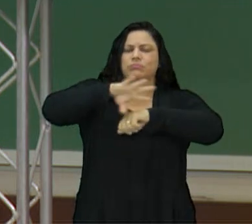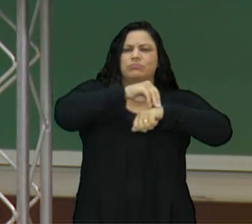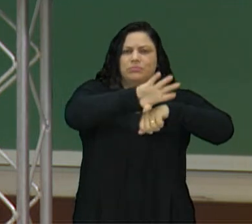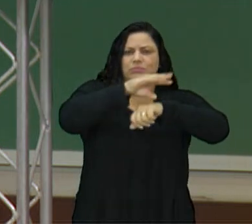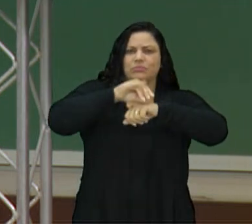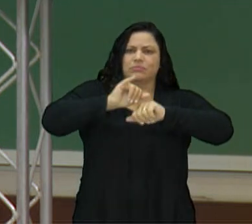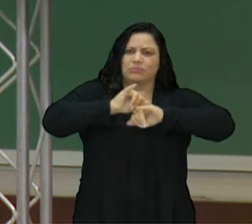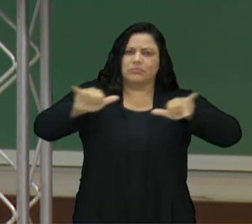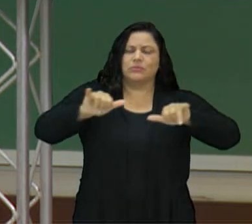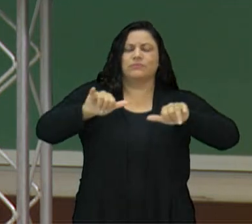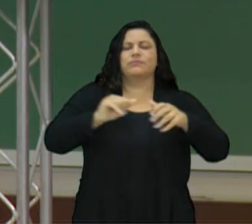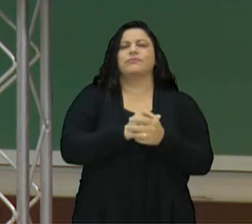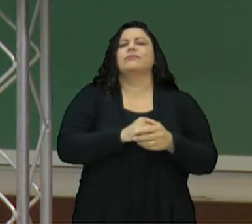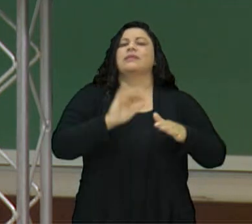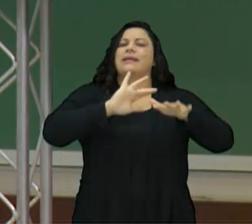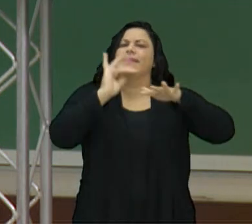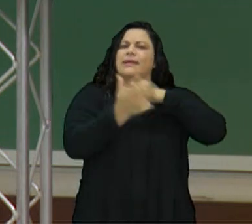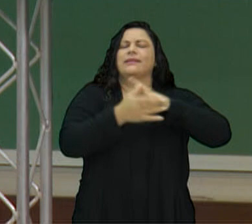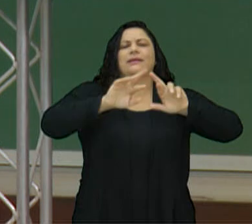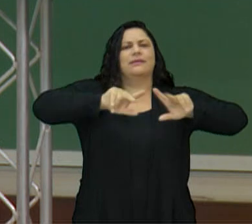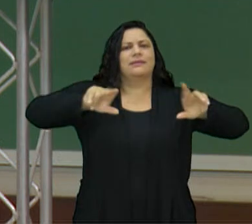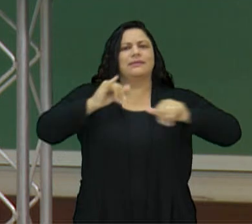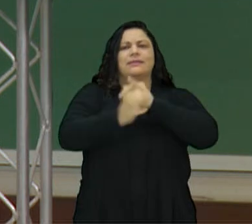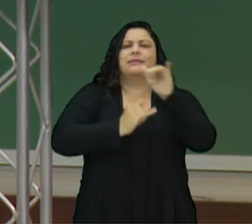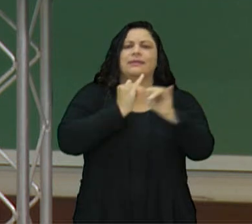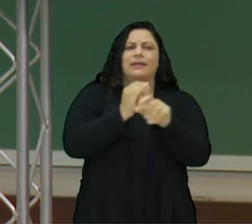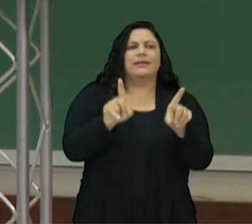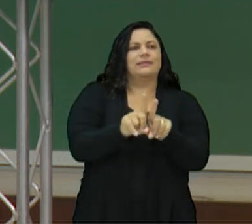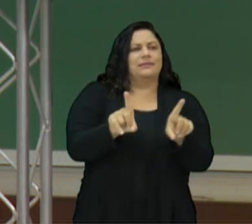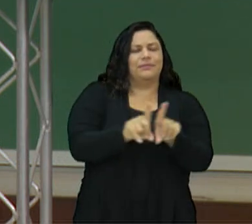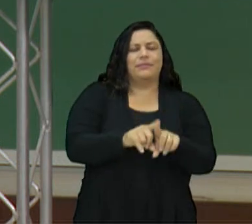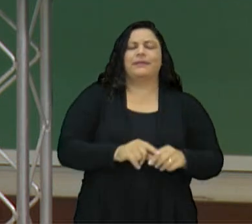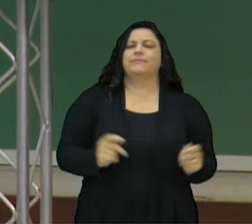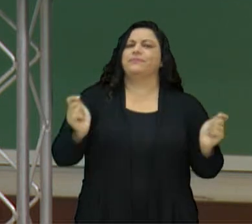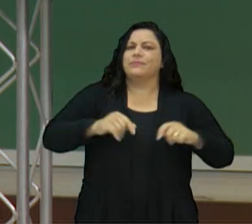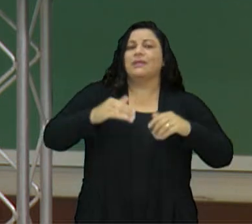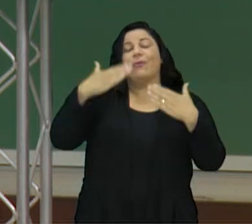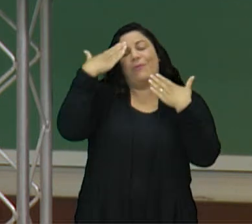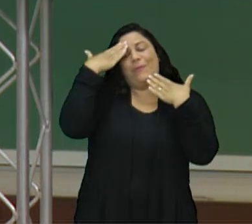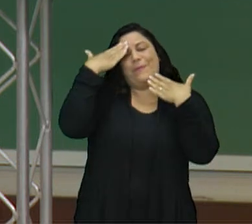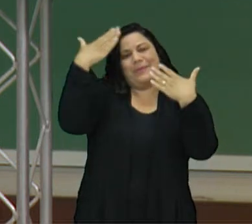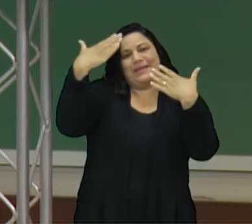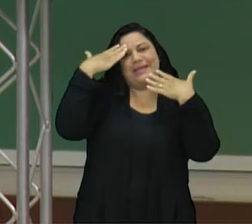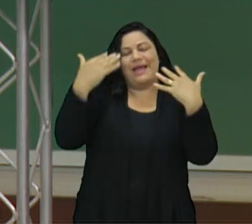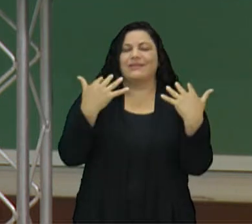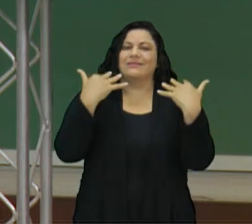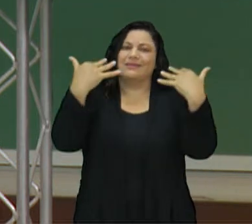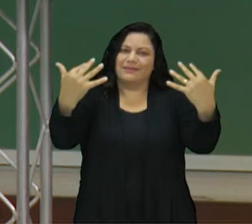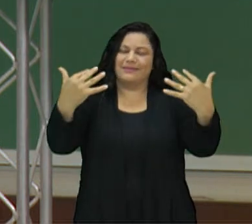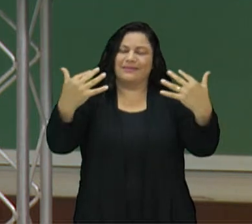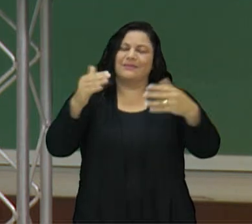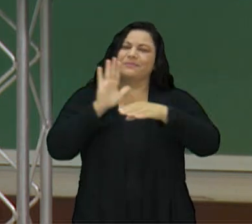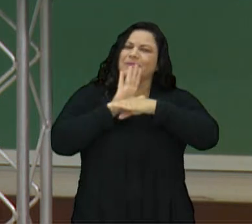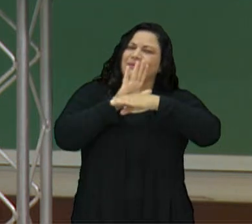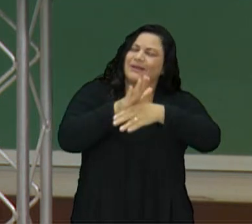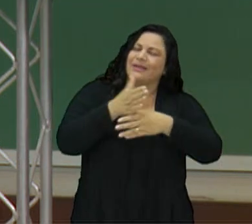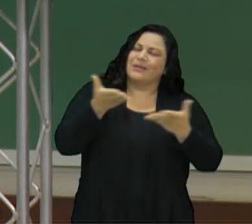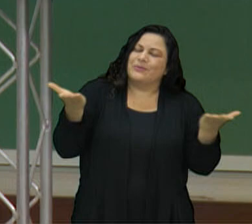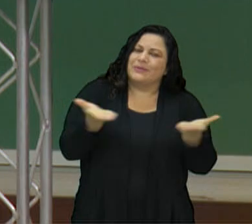também na internet. Agradeço a vocês pela atenção, espero ter contribuído na aula de hoje. Um